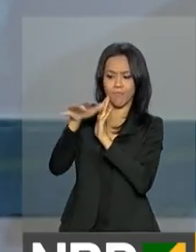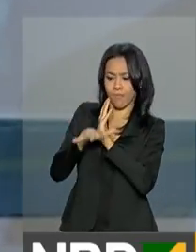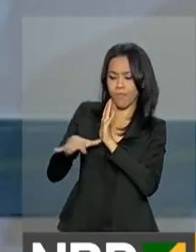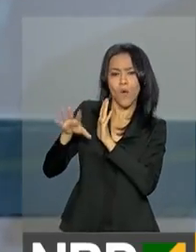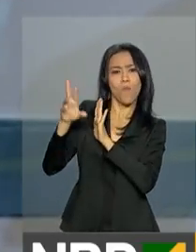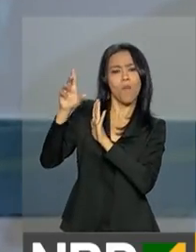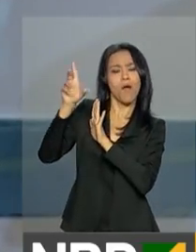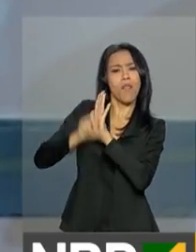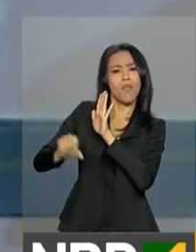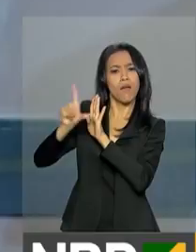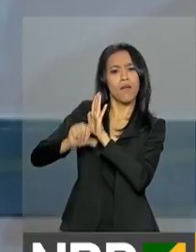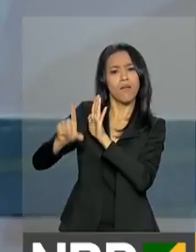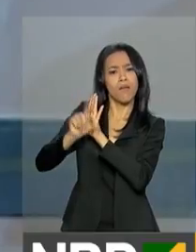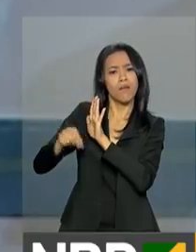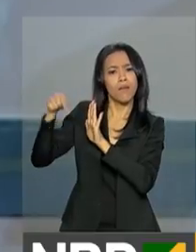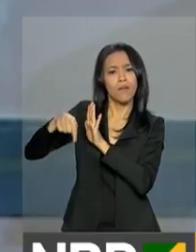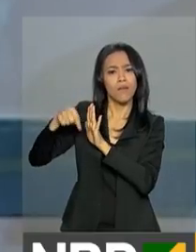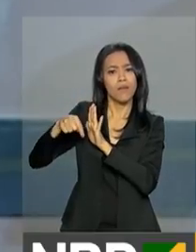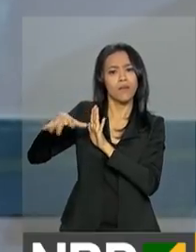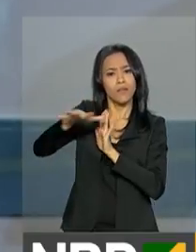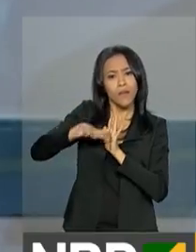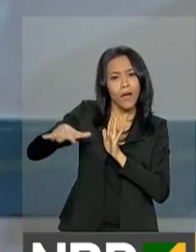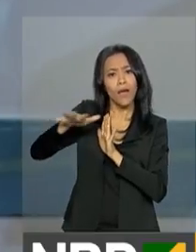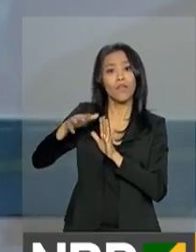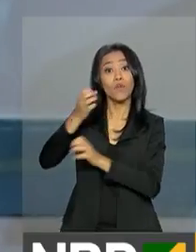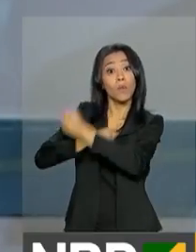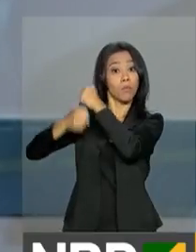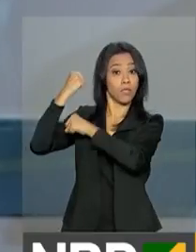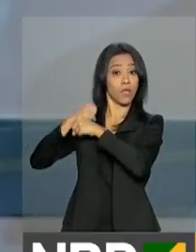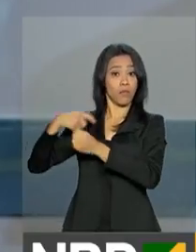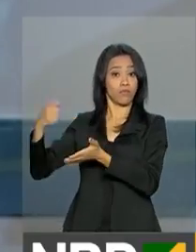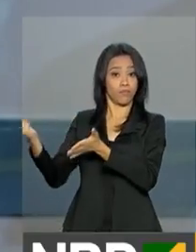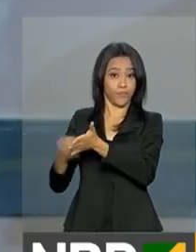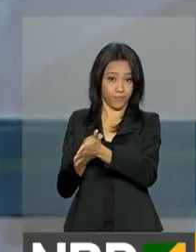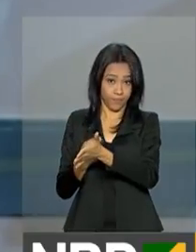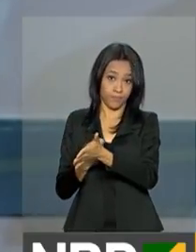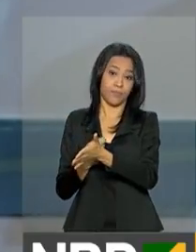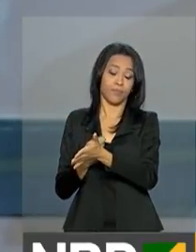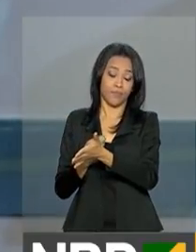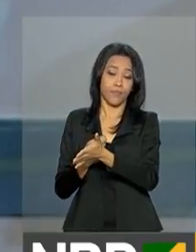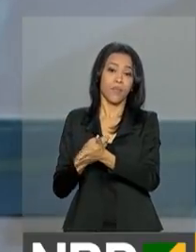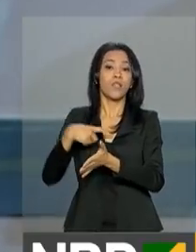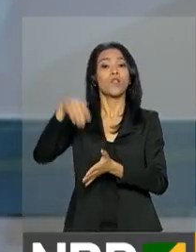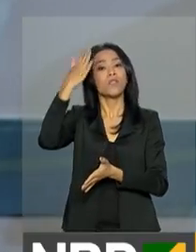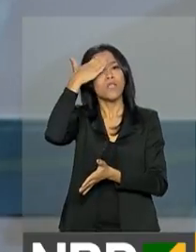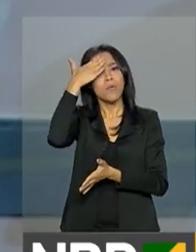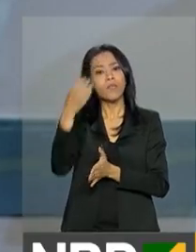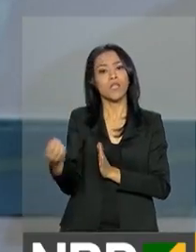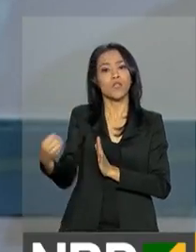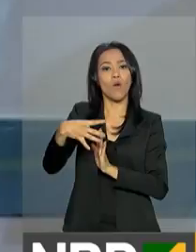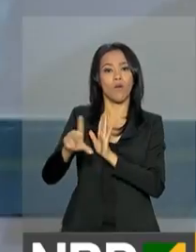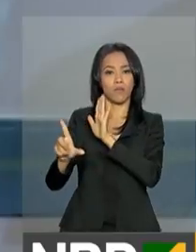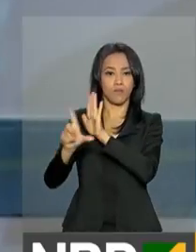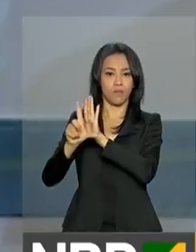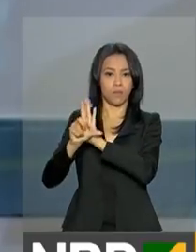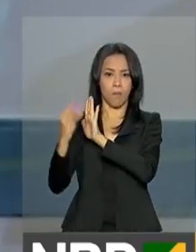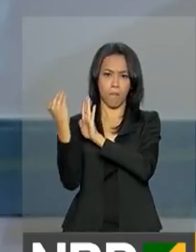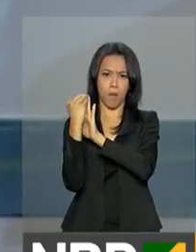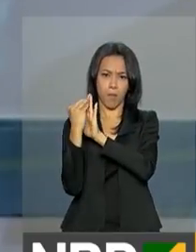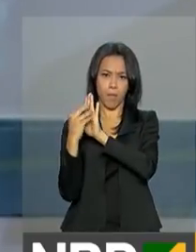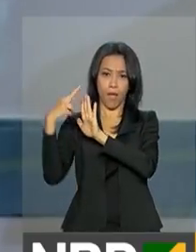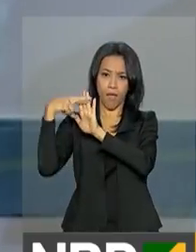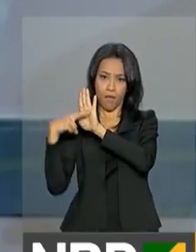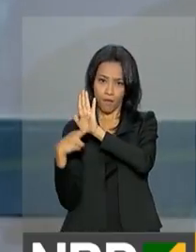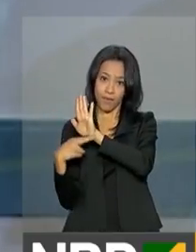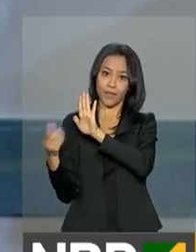sancionamos no ano passado. Ninguém pode negar que as novas regras tornaram mais fácil